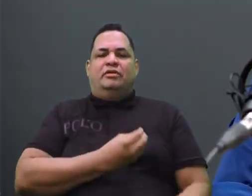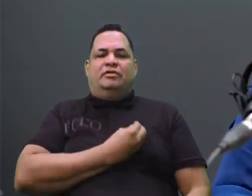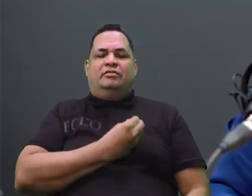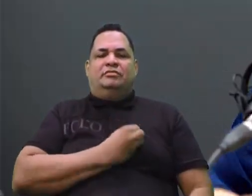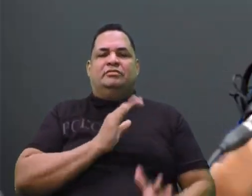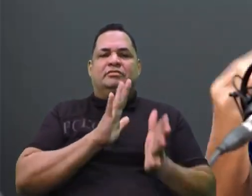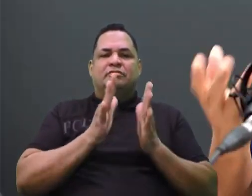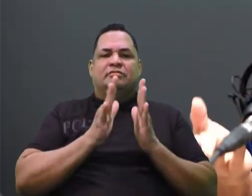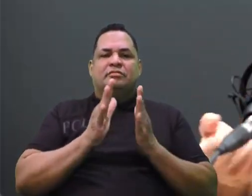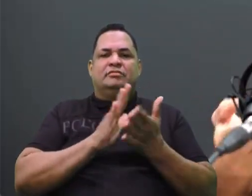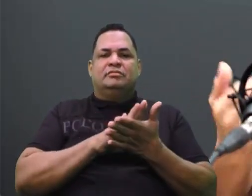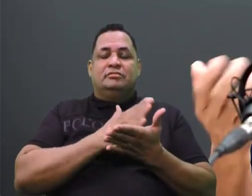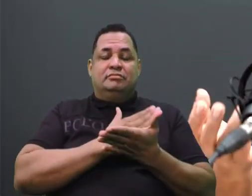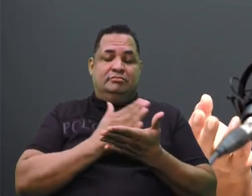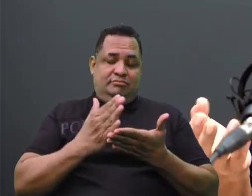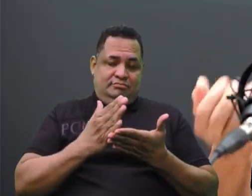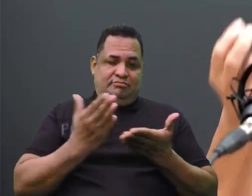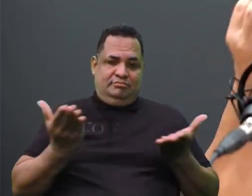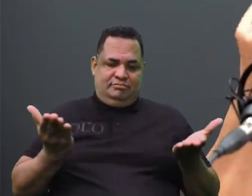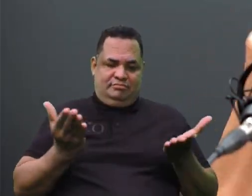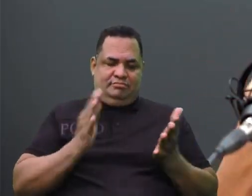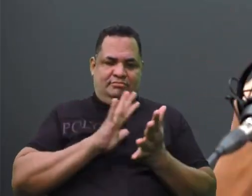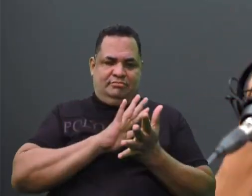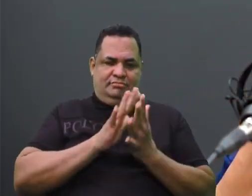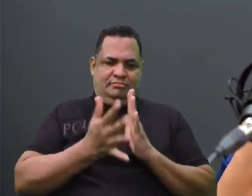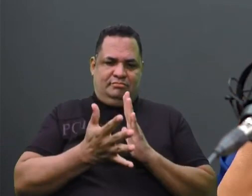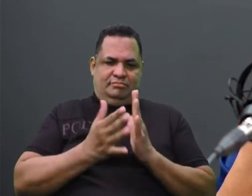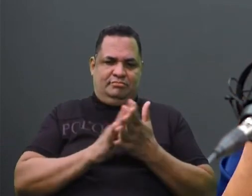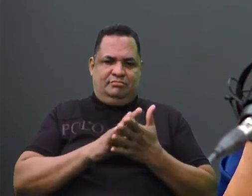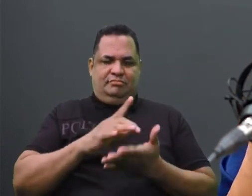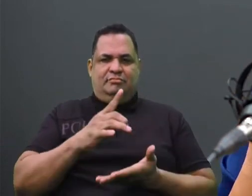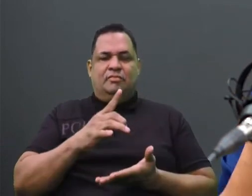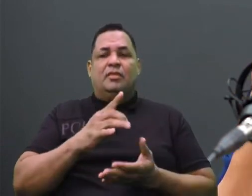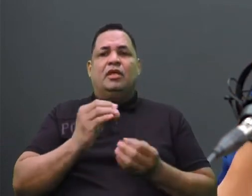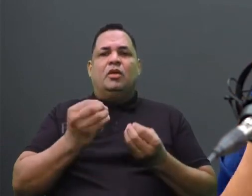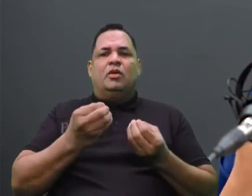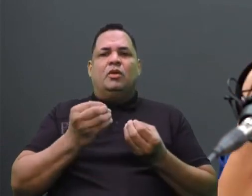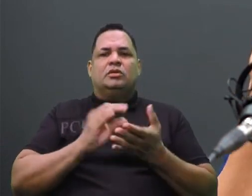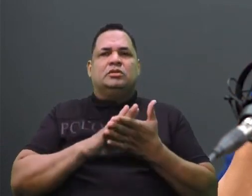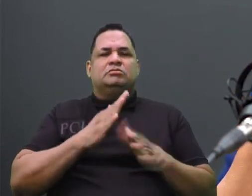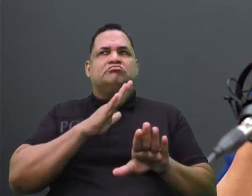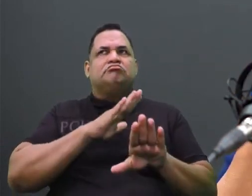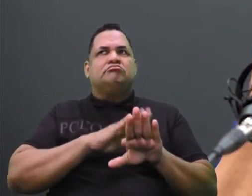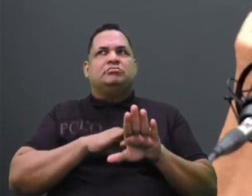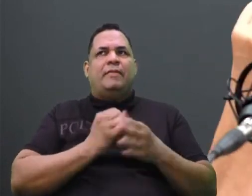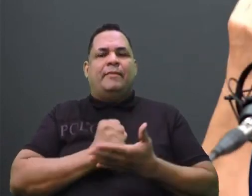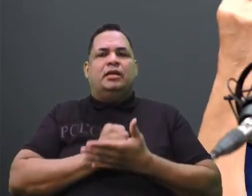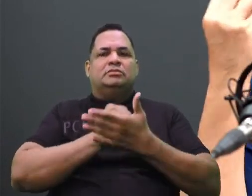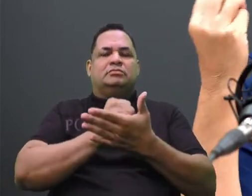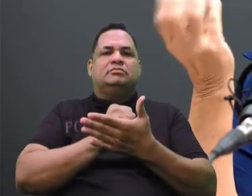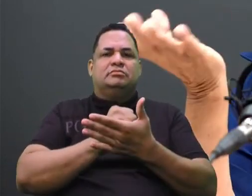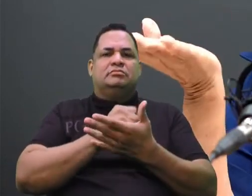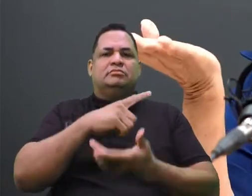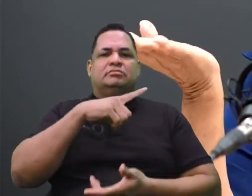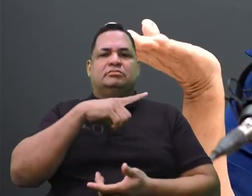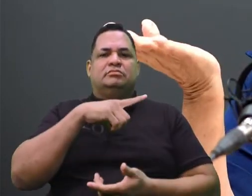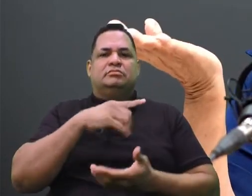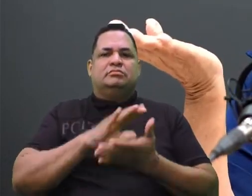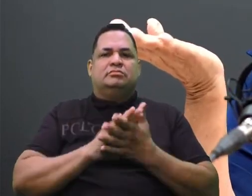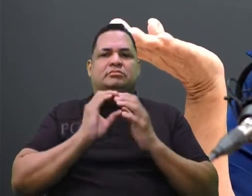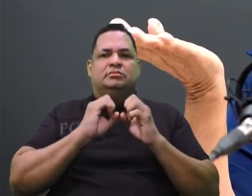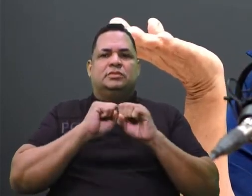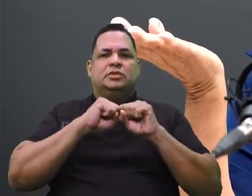língua de sinais, devido, como já falei, é respaldada nessa questão ideológica do